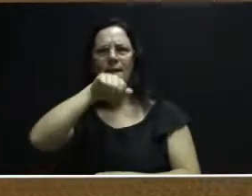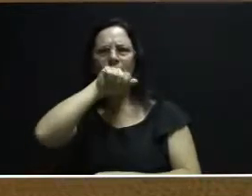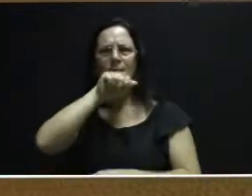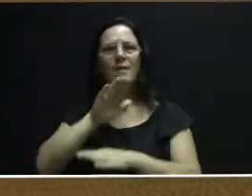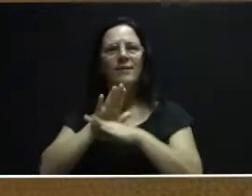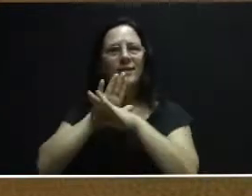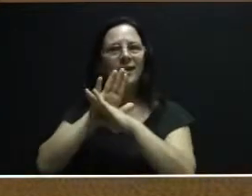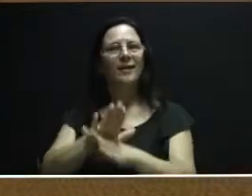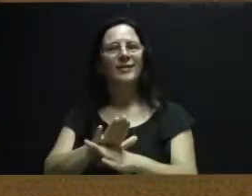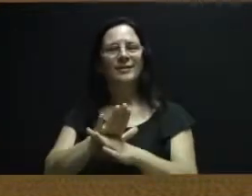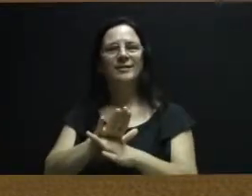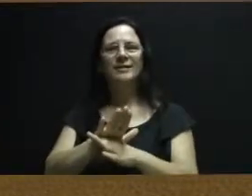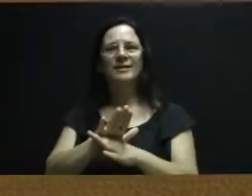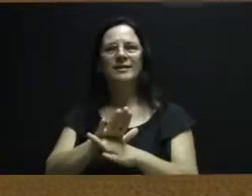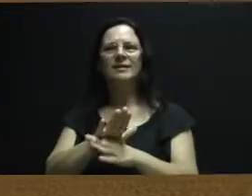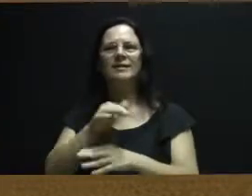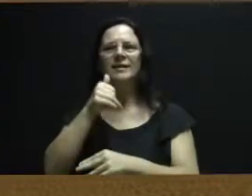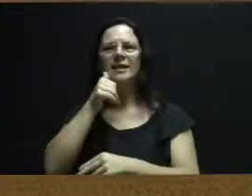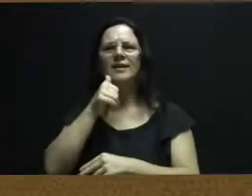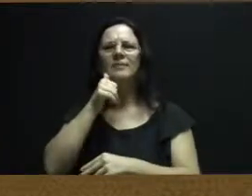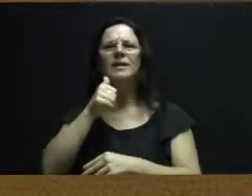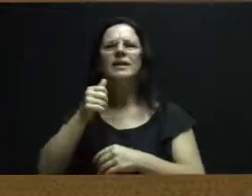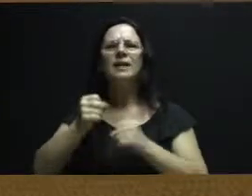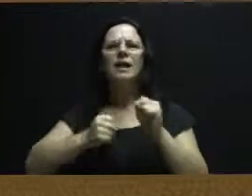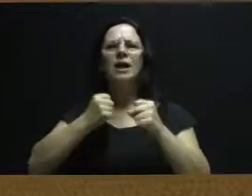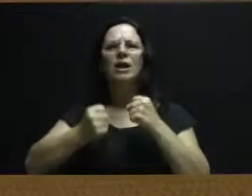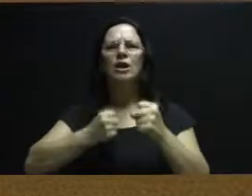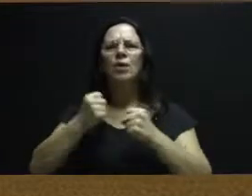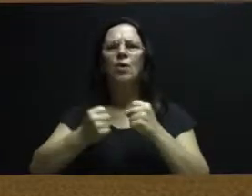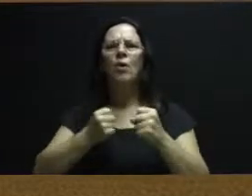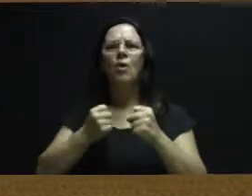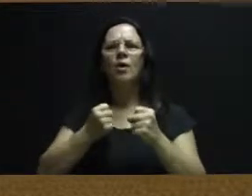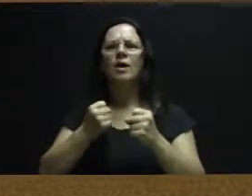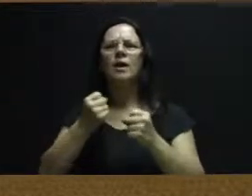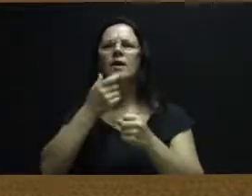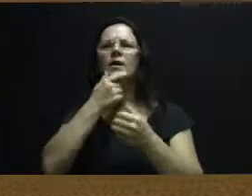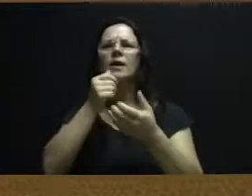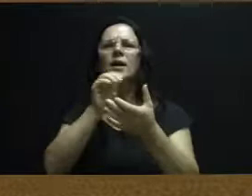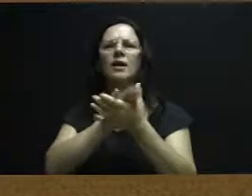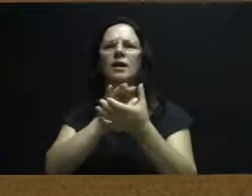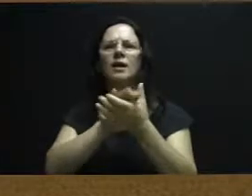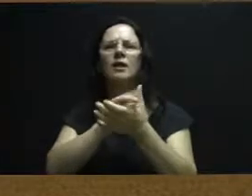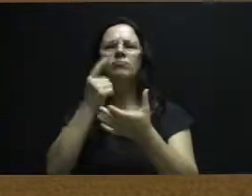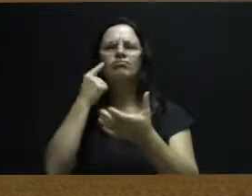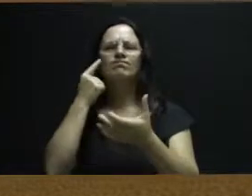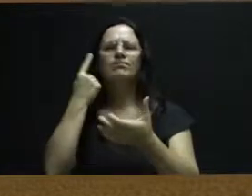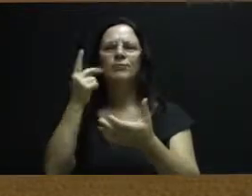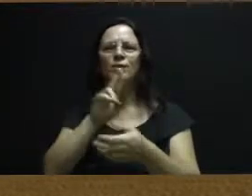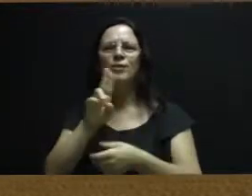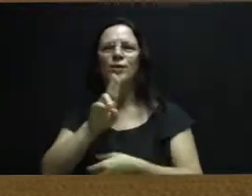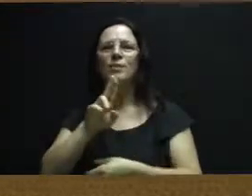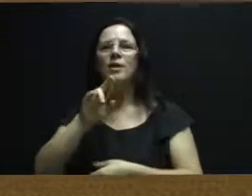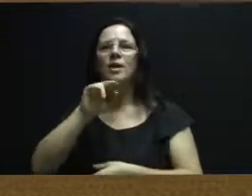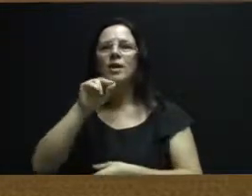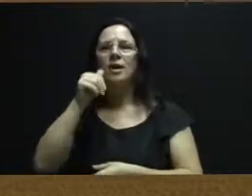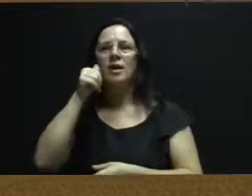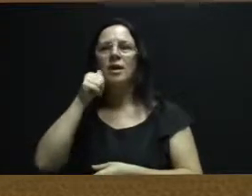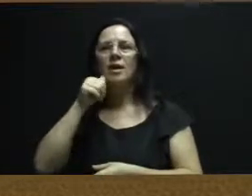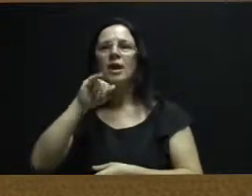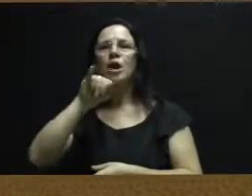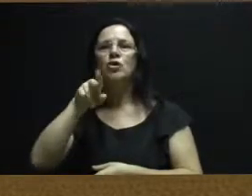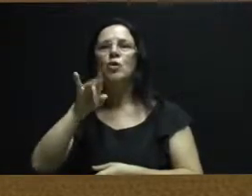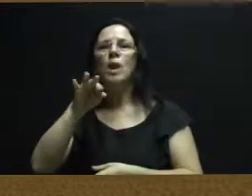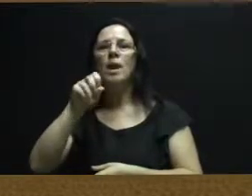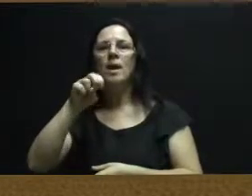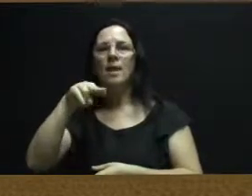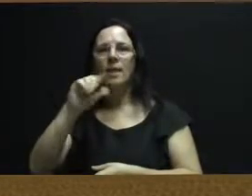mais importantes, que fugiu o nome, a menina que corre, casou com o maratonista, fugiu o nome dela, a Juliana, que foi lá,